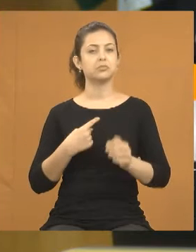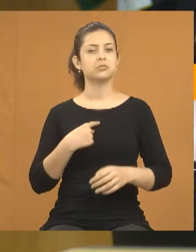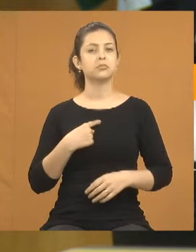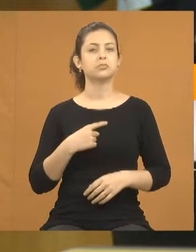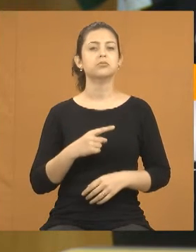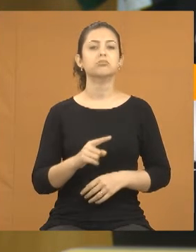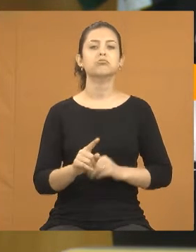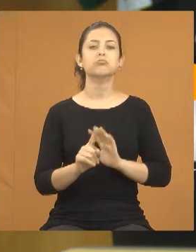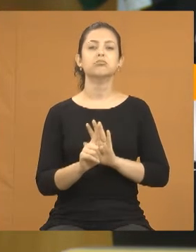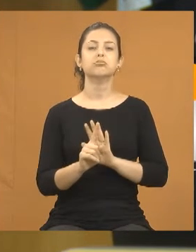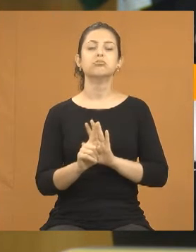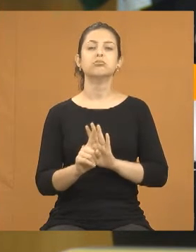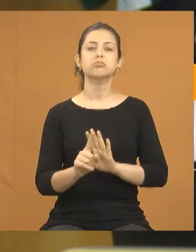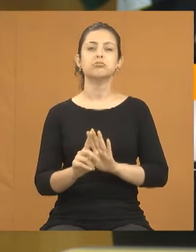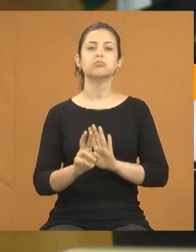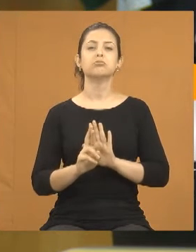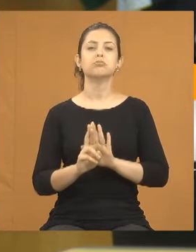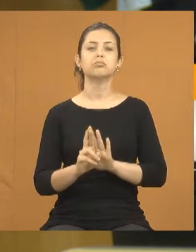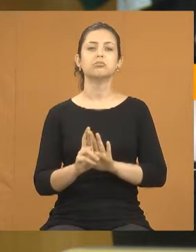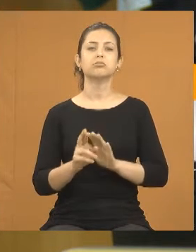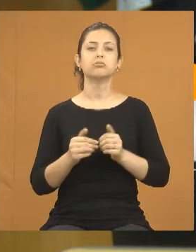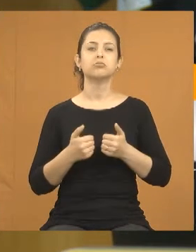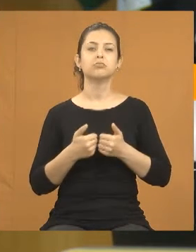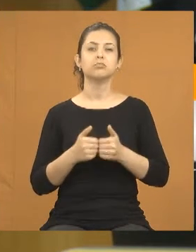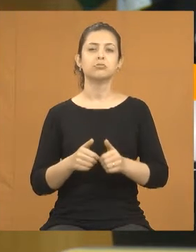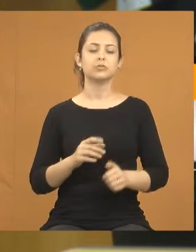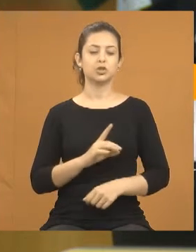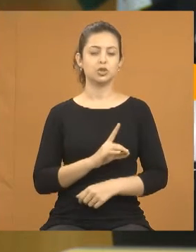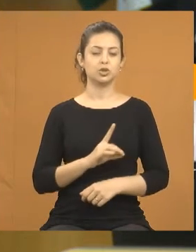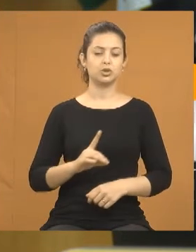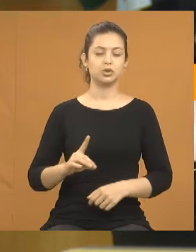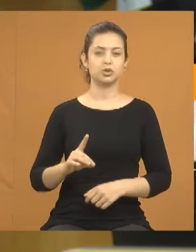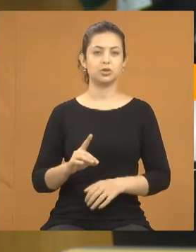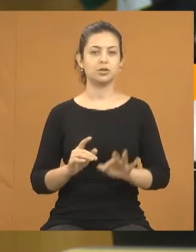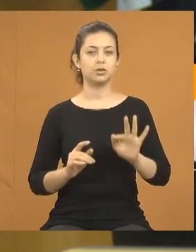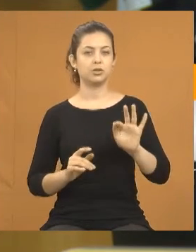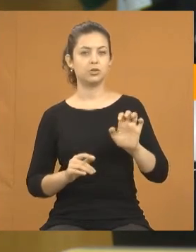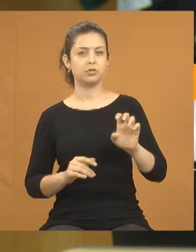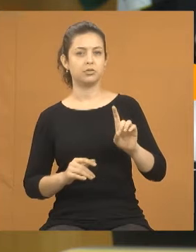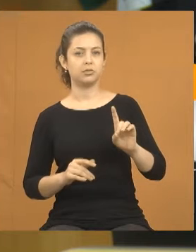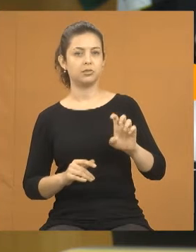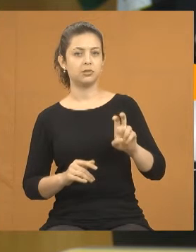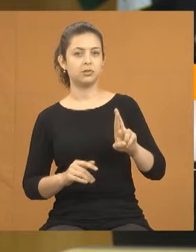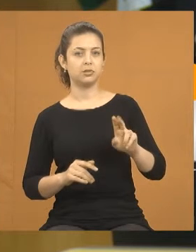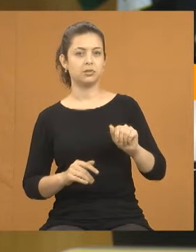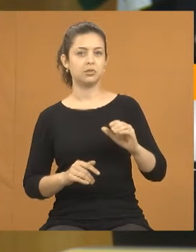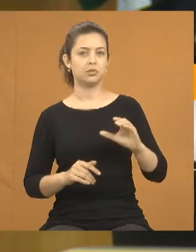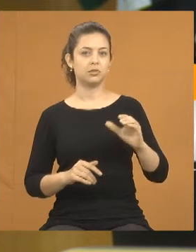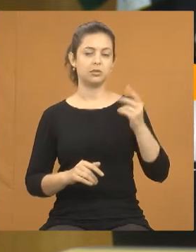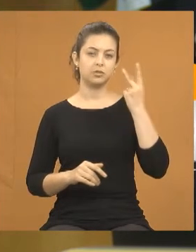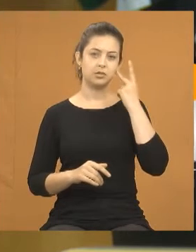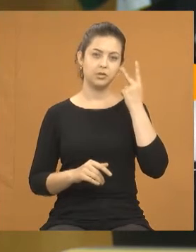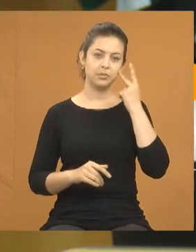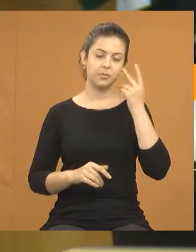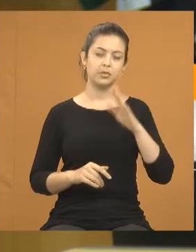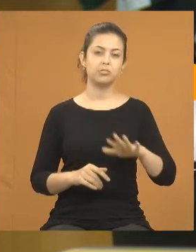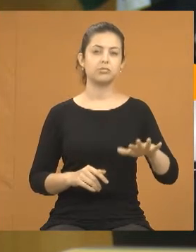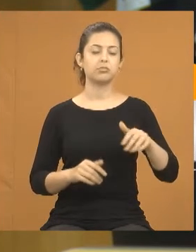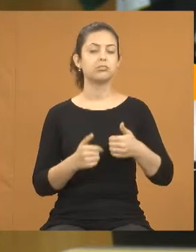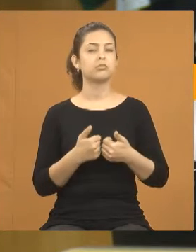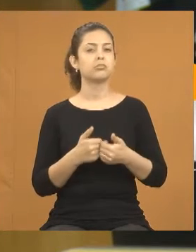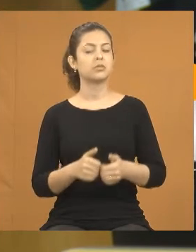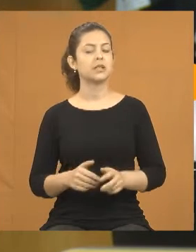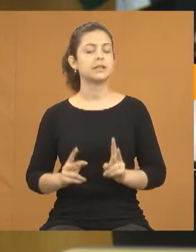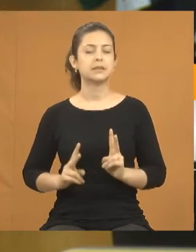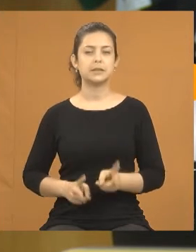de transporte, fui diretor da Federação da CUT de Transporte do Estado de São Paulo, e sempre foi